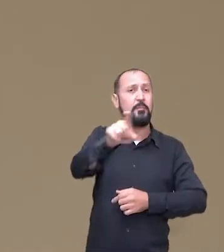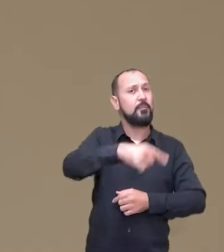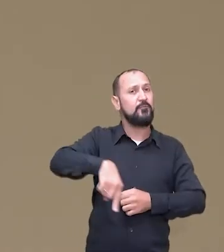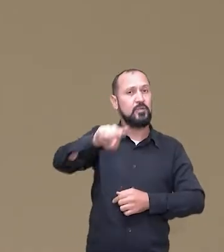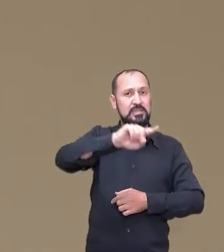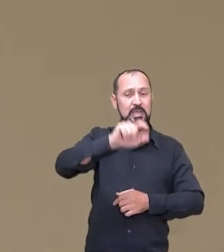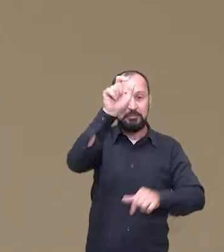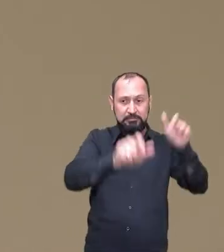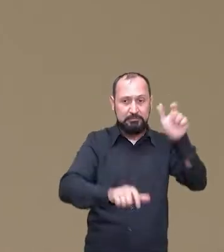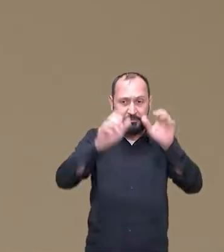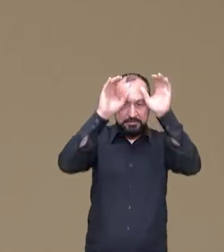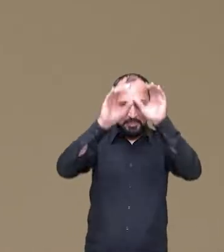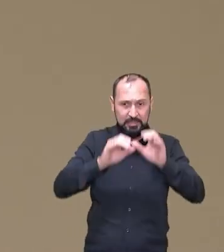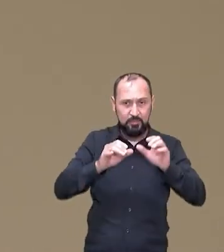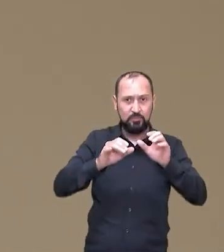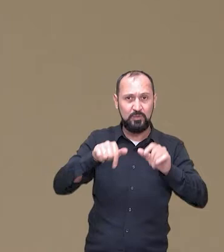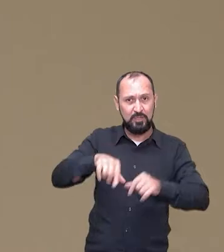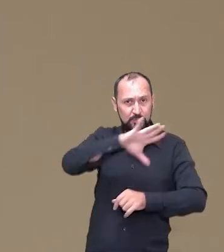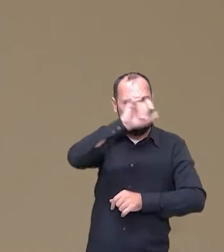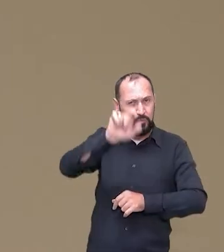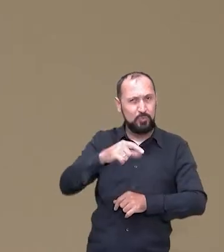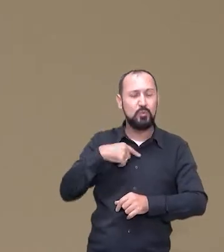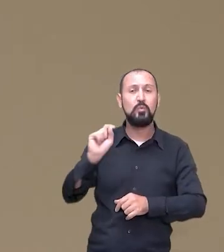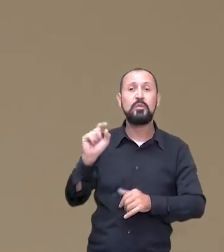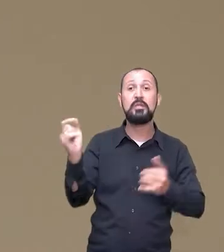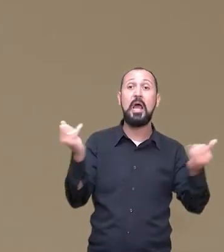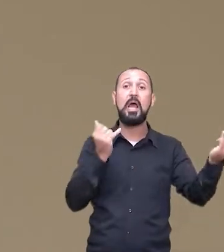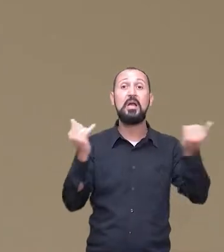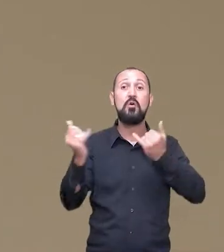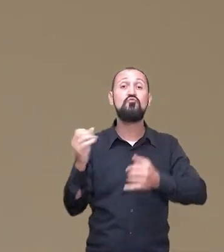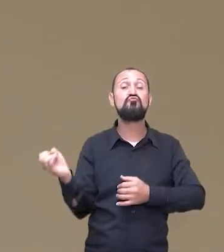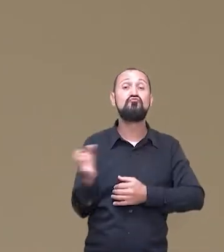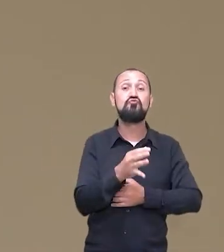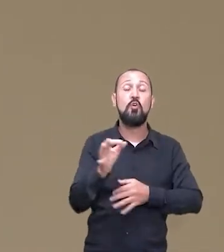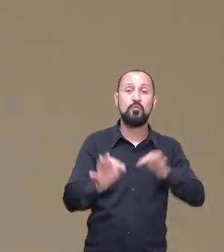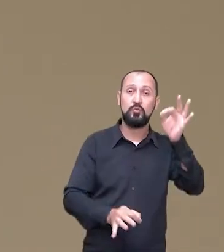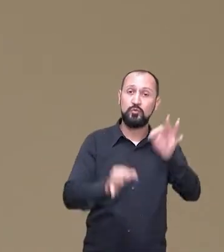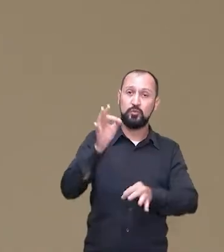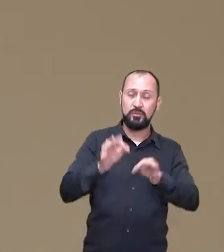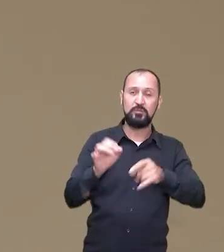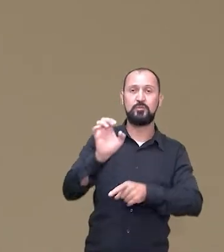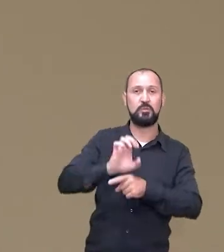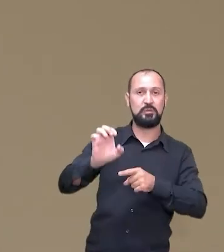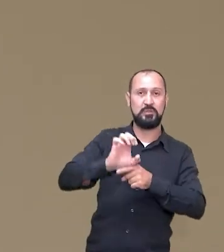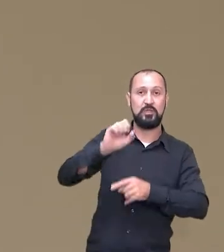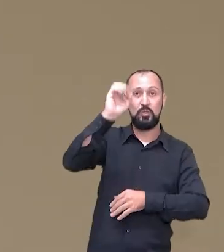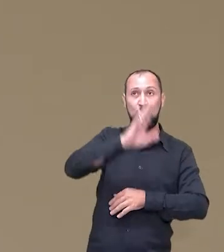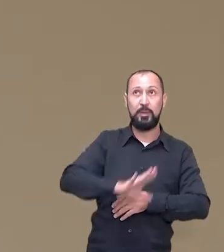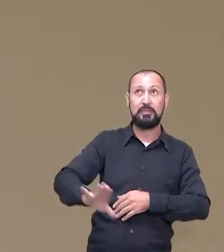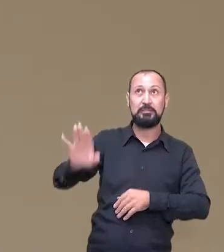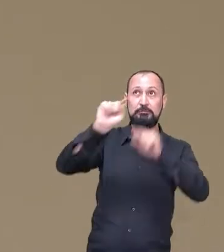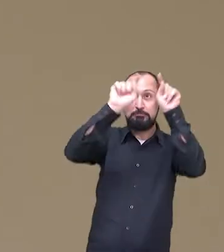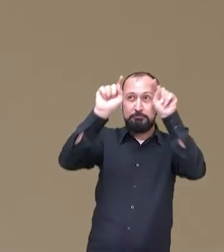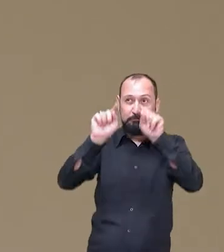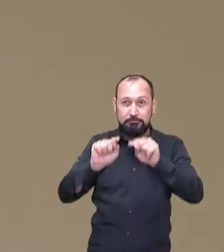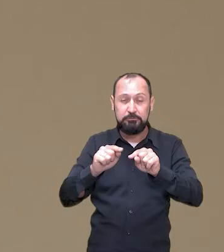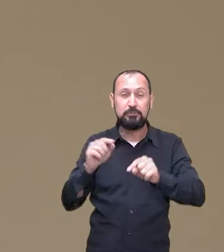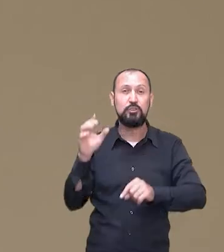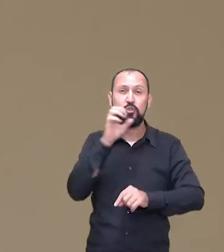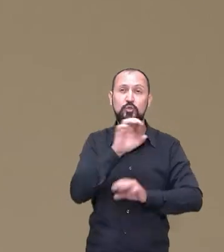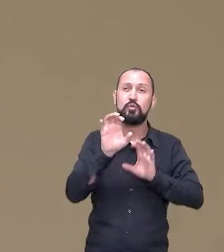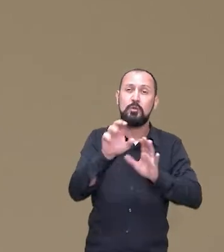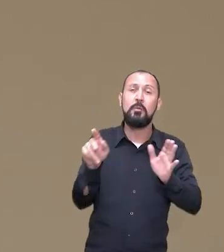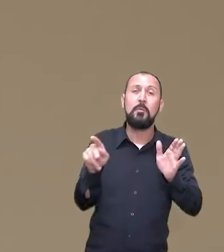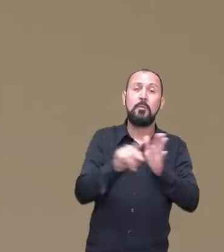traz a você, cidadão sul-mato-grossense, as últimas atualizações jurídicas do Estado e do Brasil, de uma